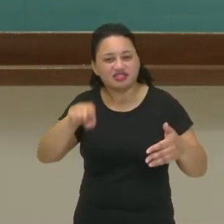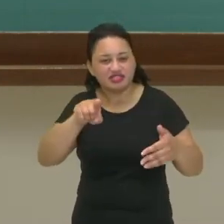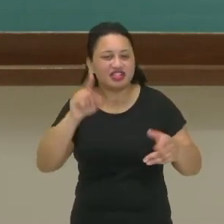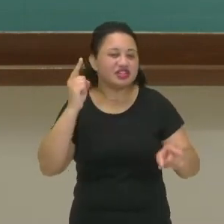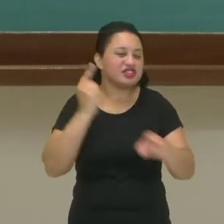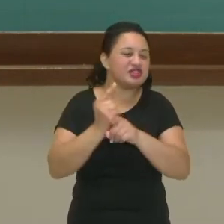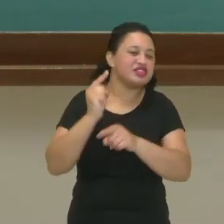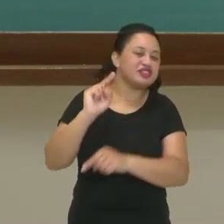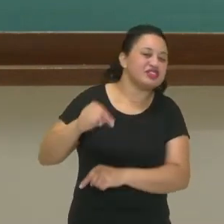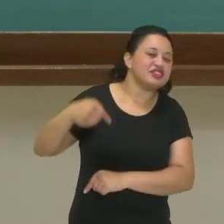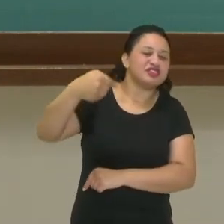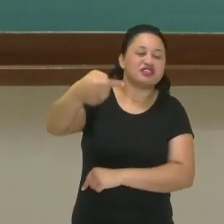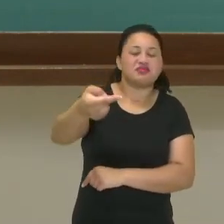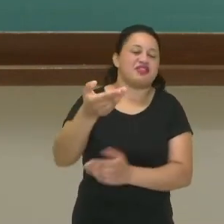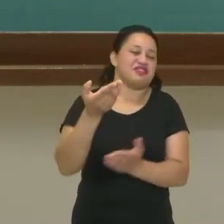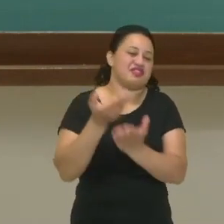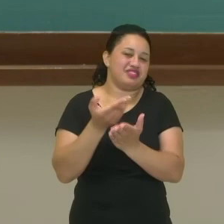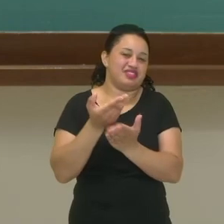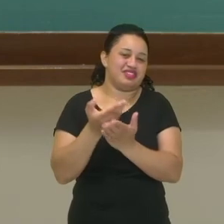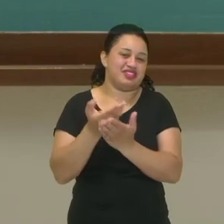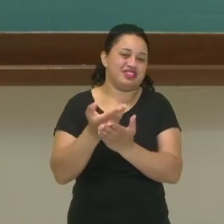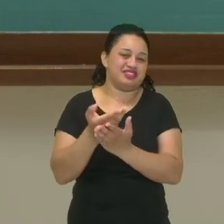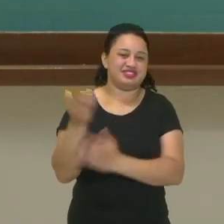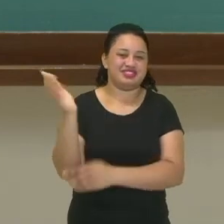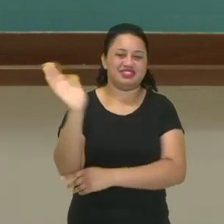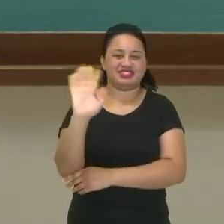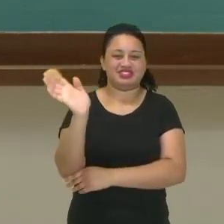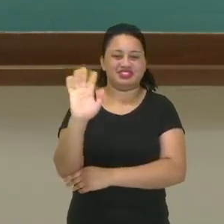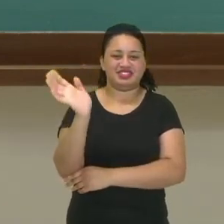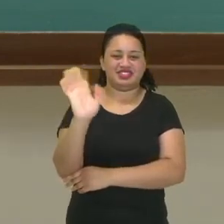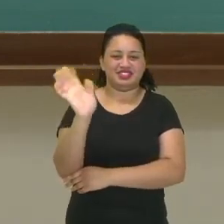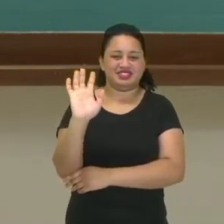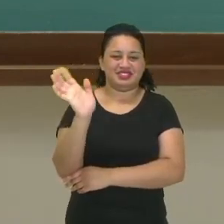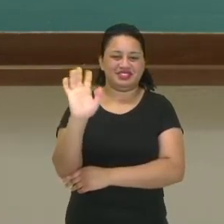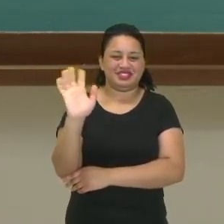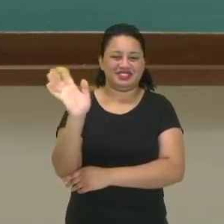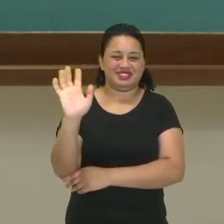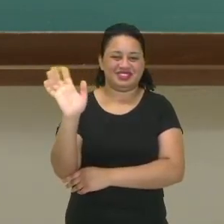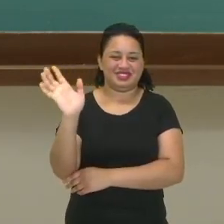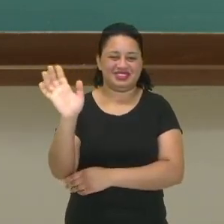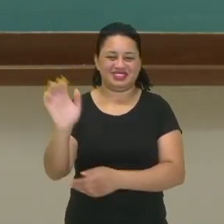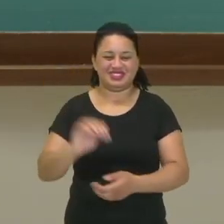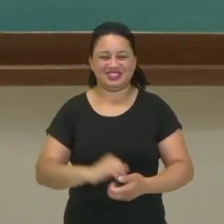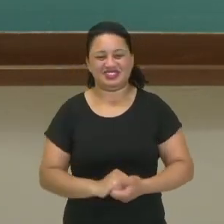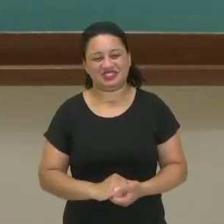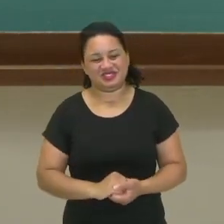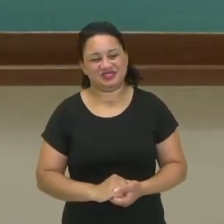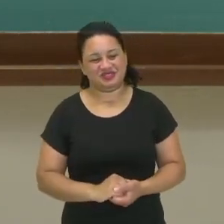encontramos na próxima aula. Até mais, tchau, tchau, tchau!